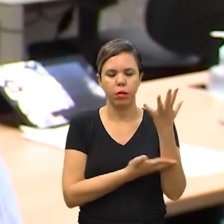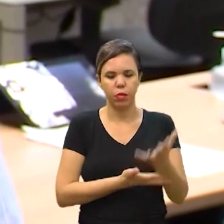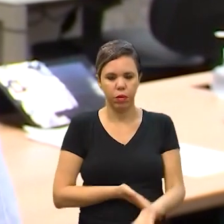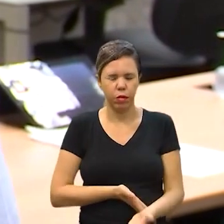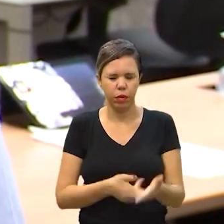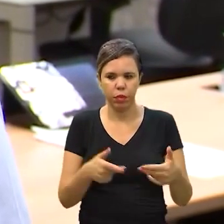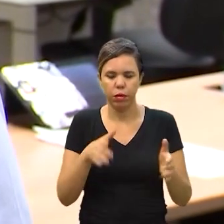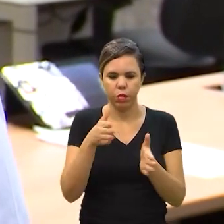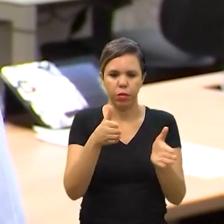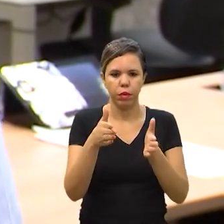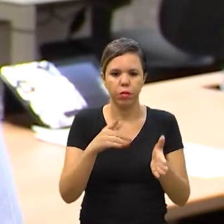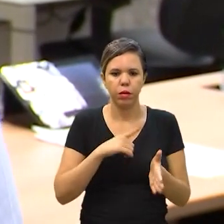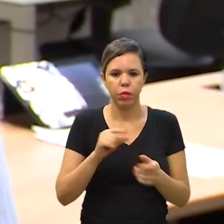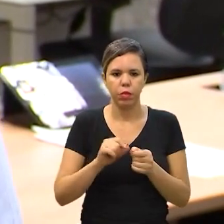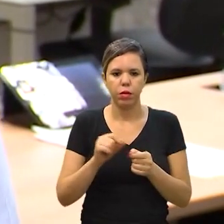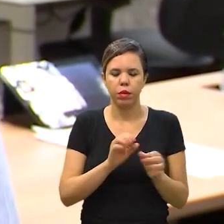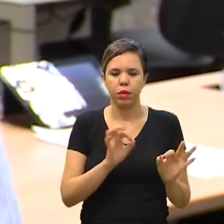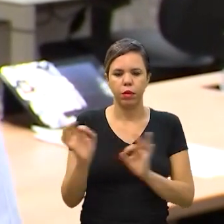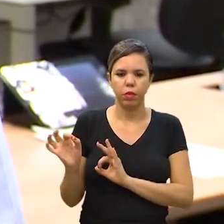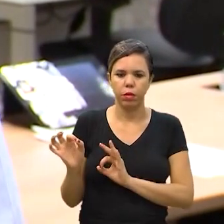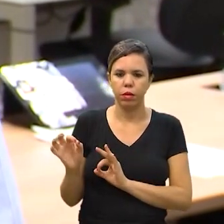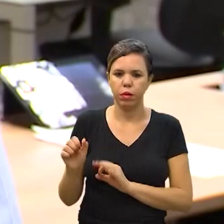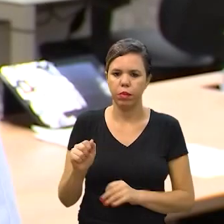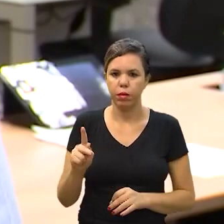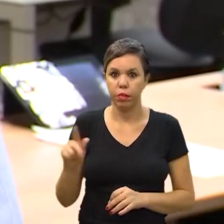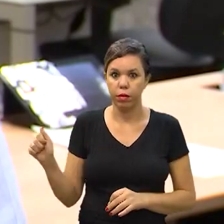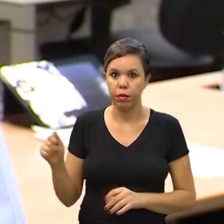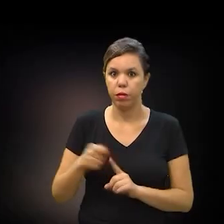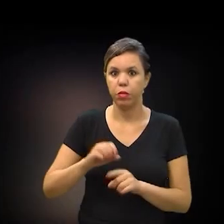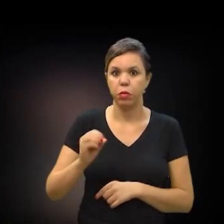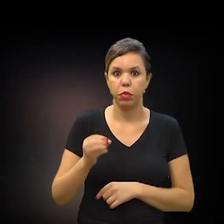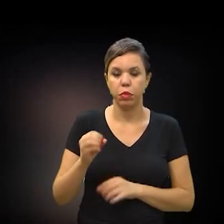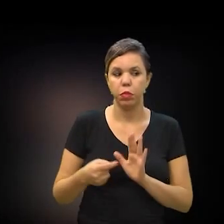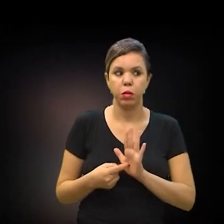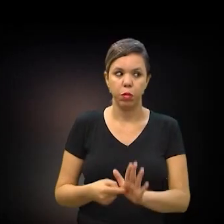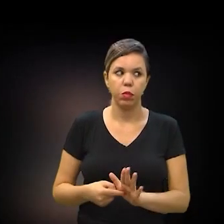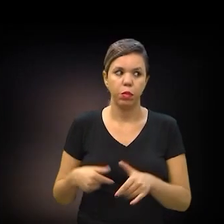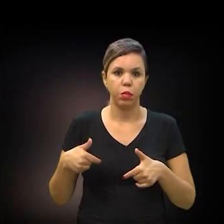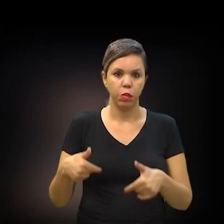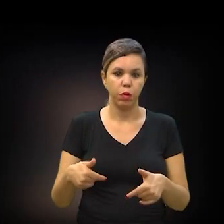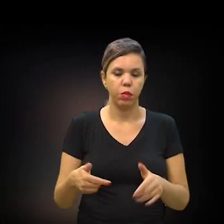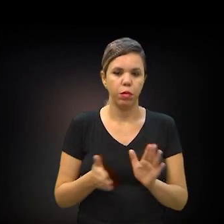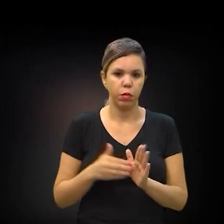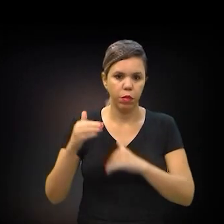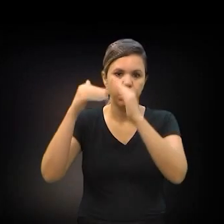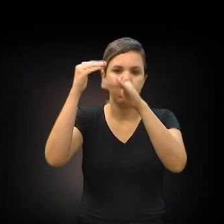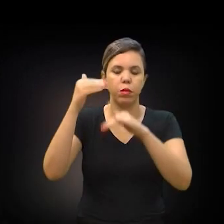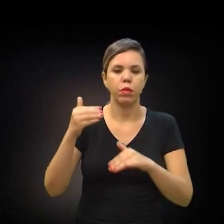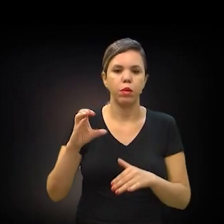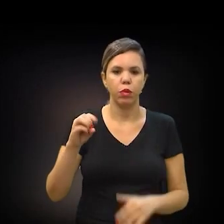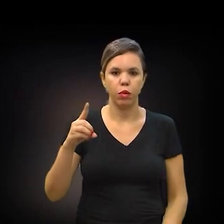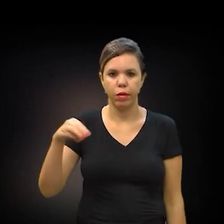corte de árvores, né, nativas. Então a gente tem feito esse acompanhamento através da APA. Em outubro foram apresentadas